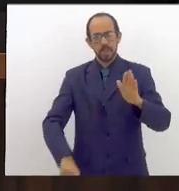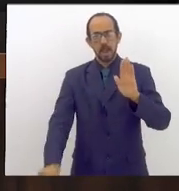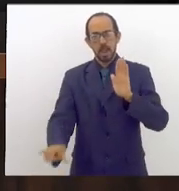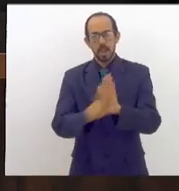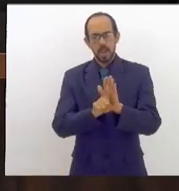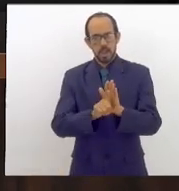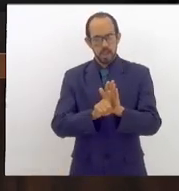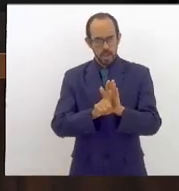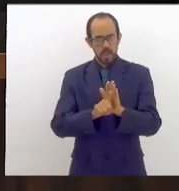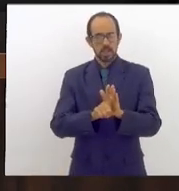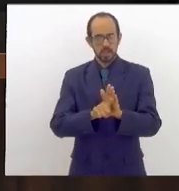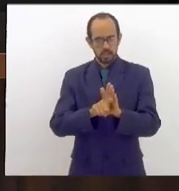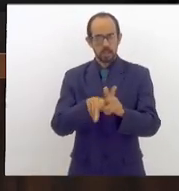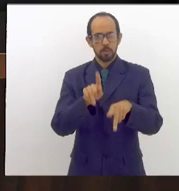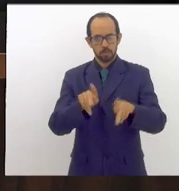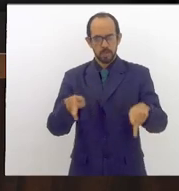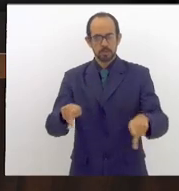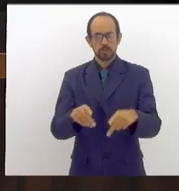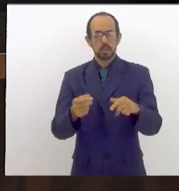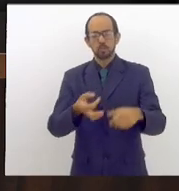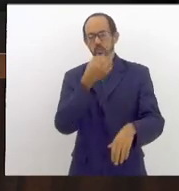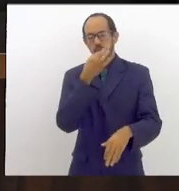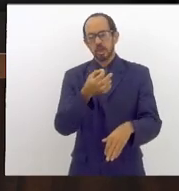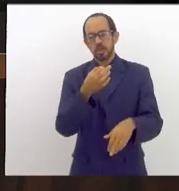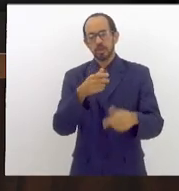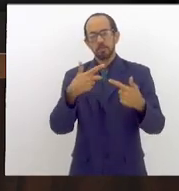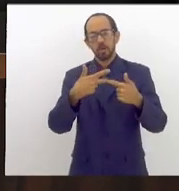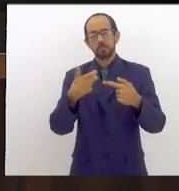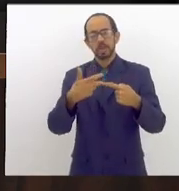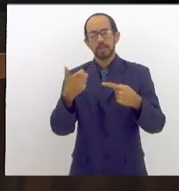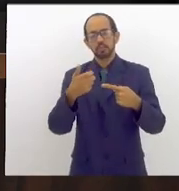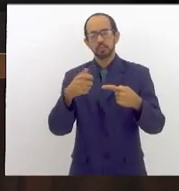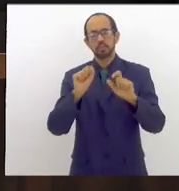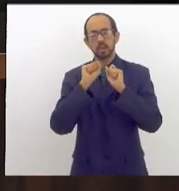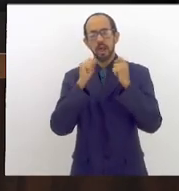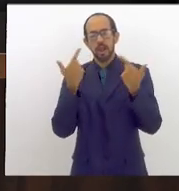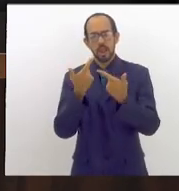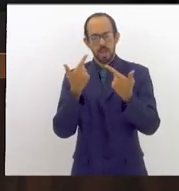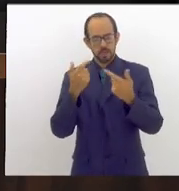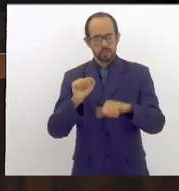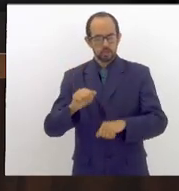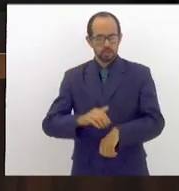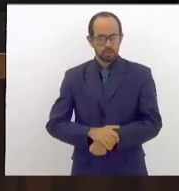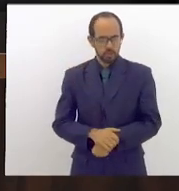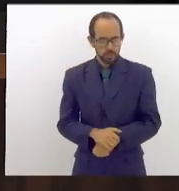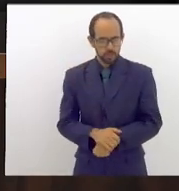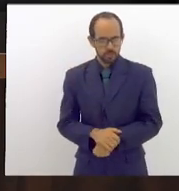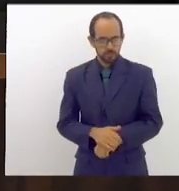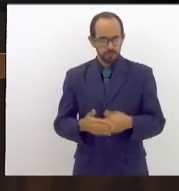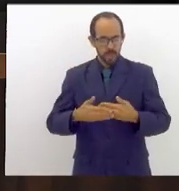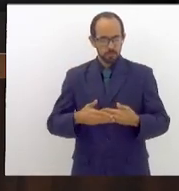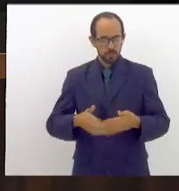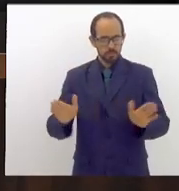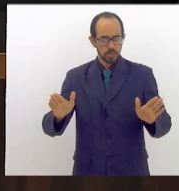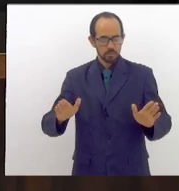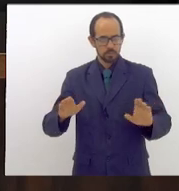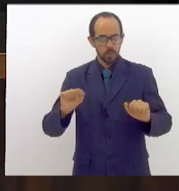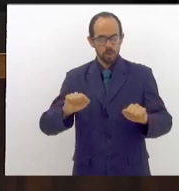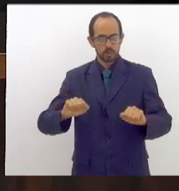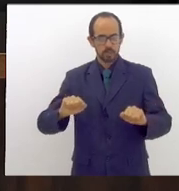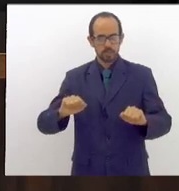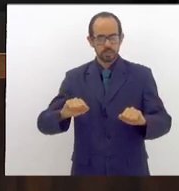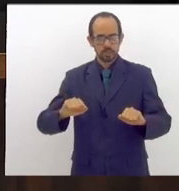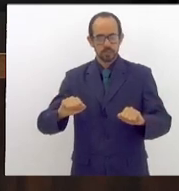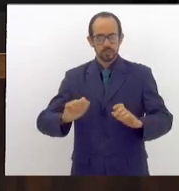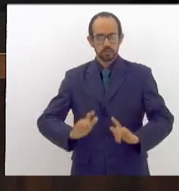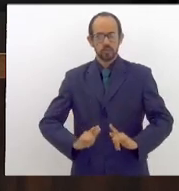aplicativo legislativo aqui criado para ampliar a participação da população no processo legislativo abrimos as portas do Palácio Tiradentes para